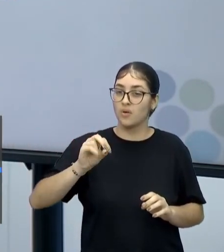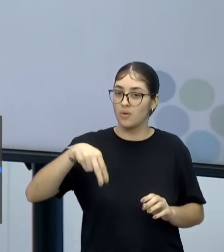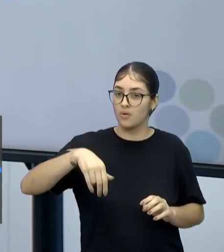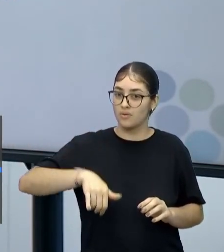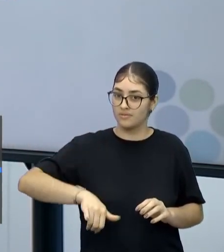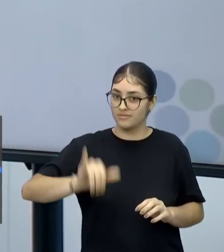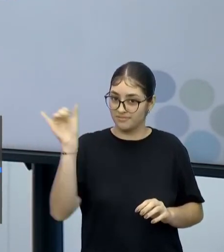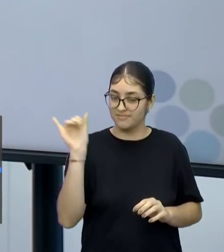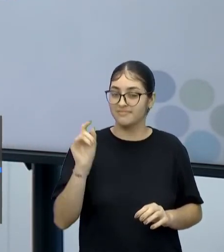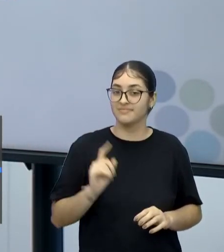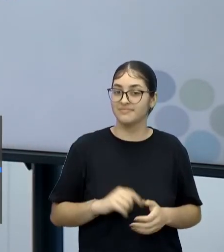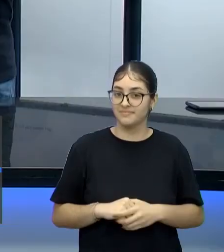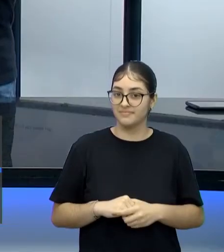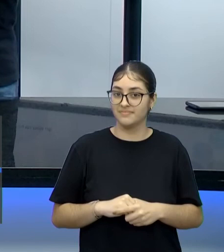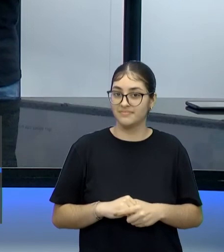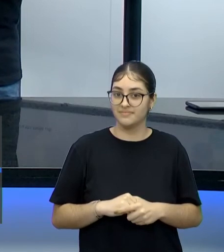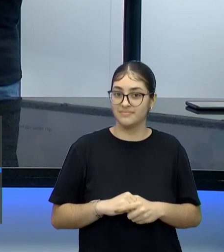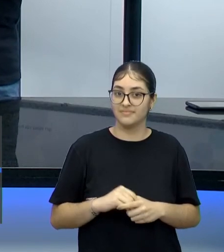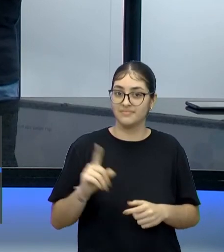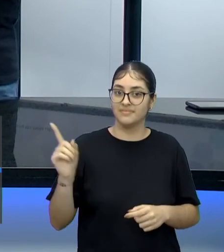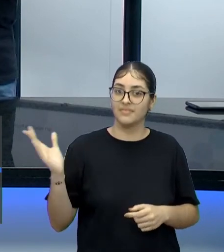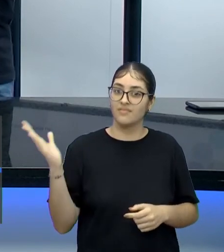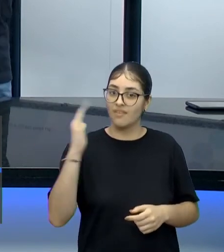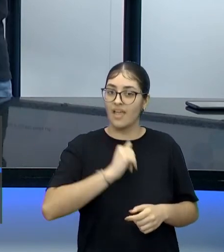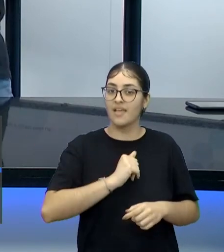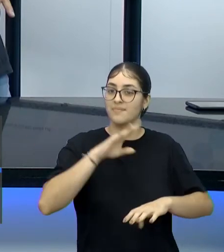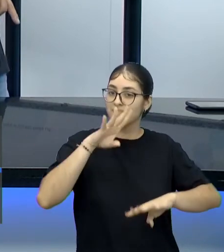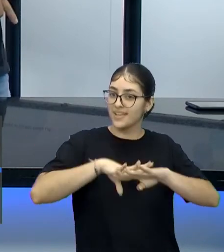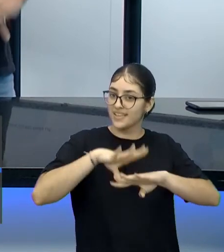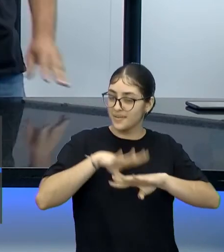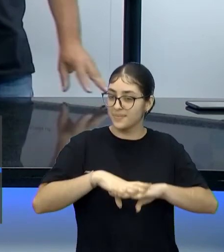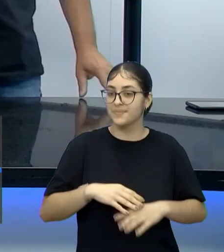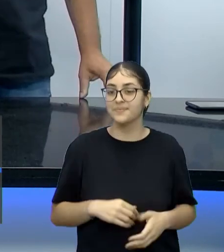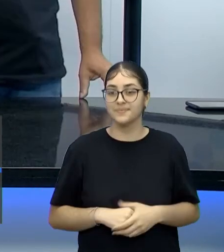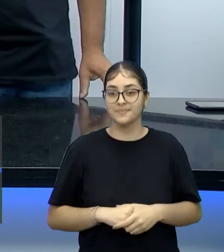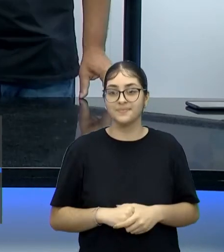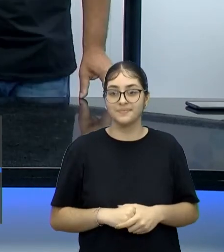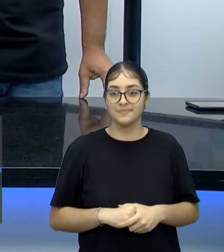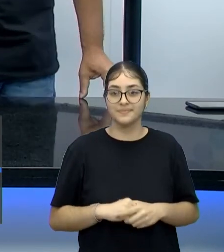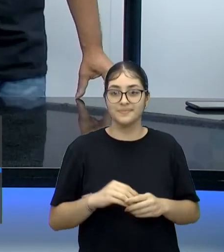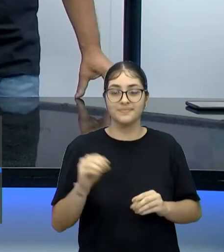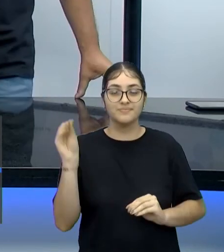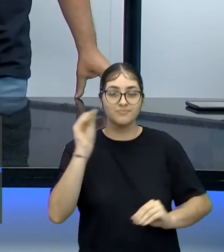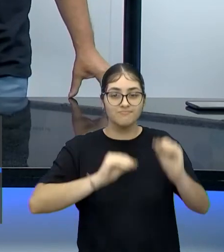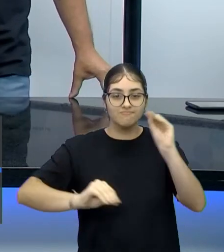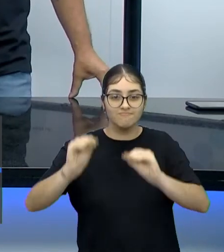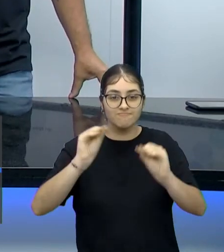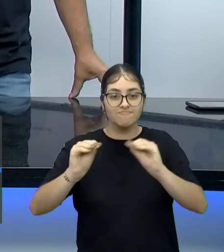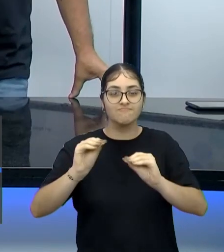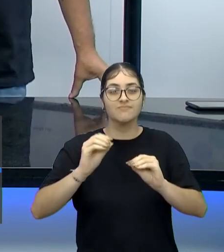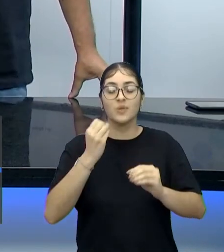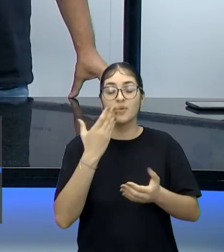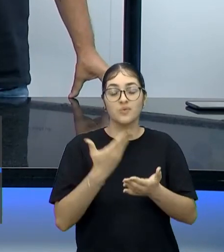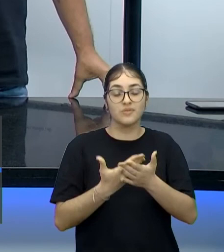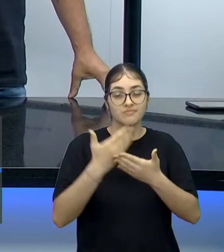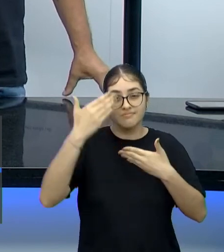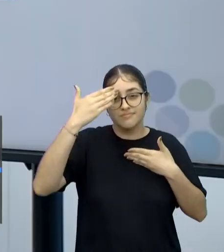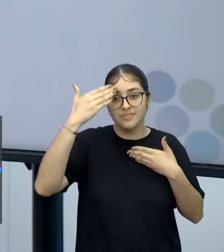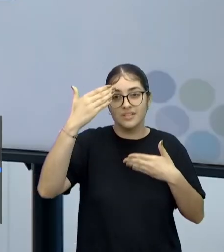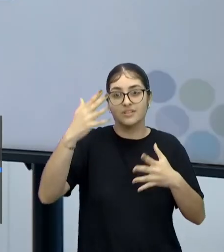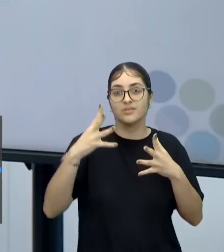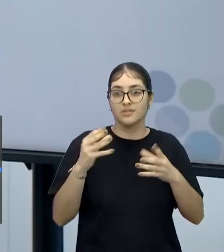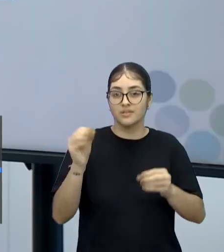@pro.tony.mate e Vem pra mate. É isso aí. Gente, um cheiro para vocês, bons estudos. Muito obrigado a